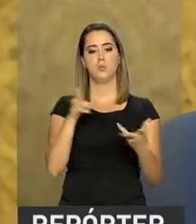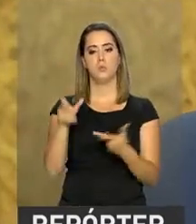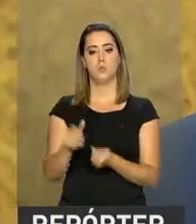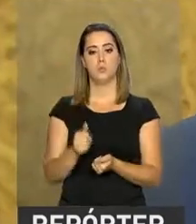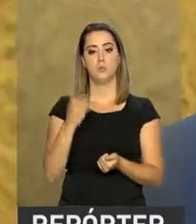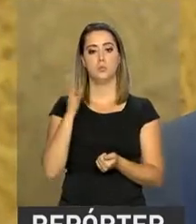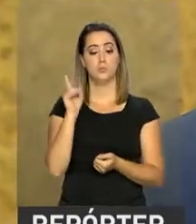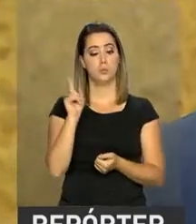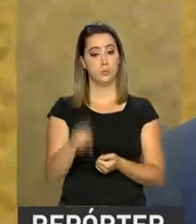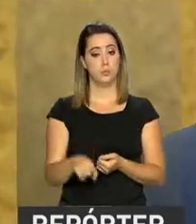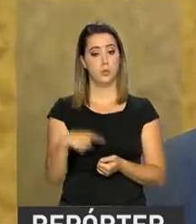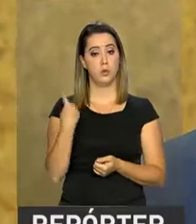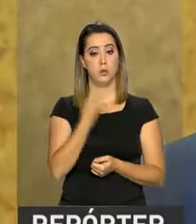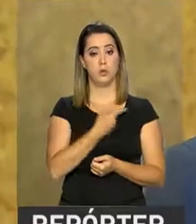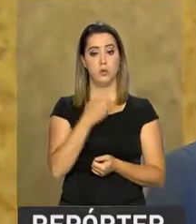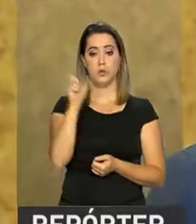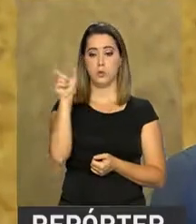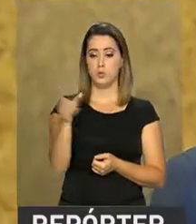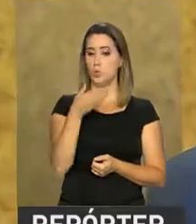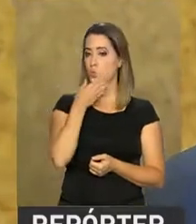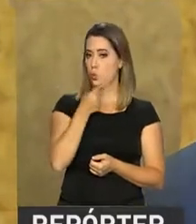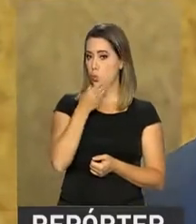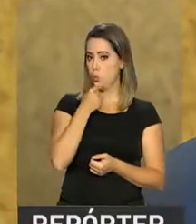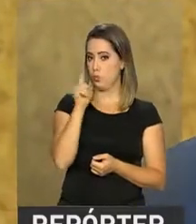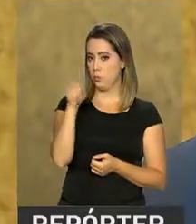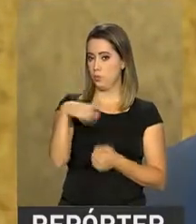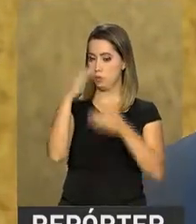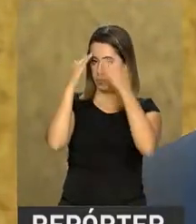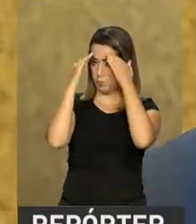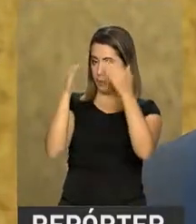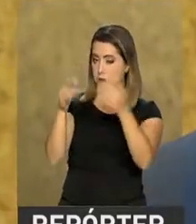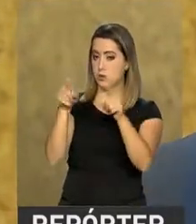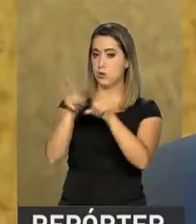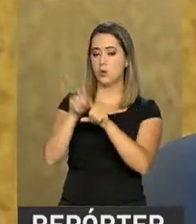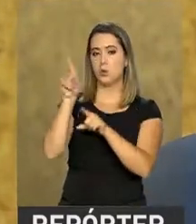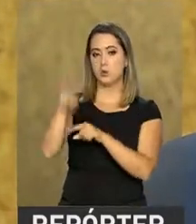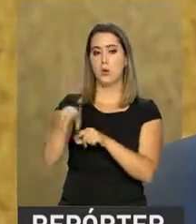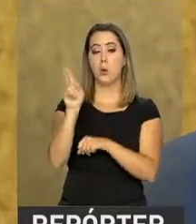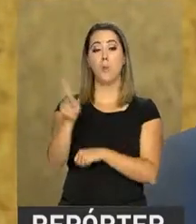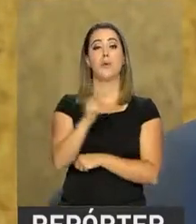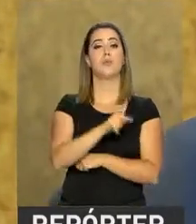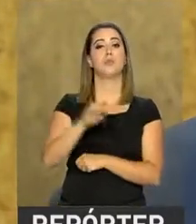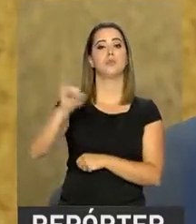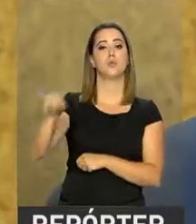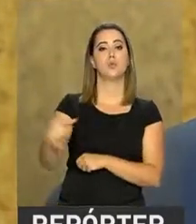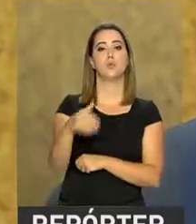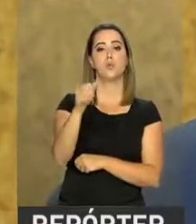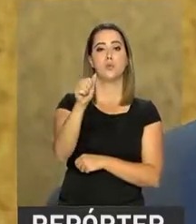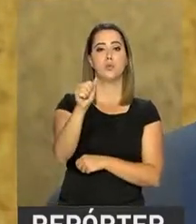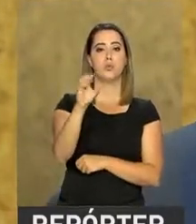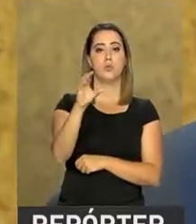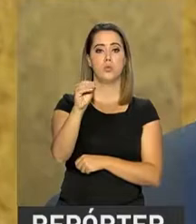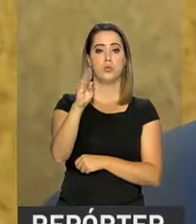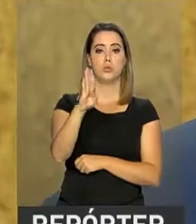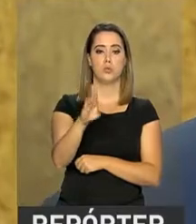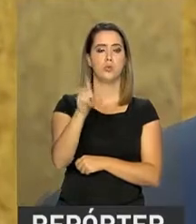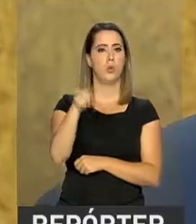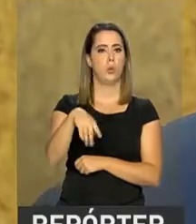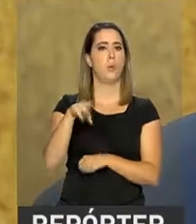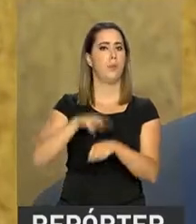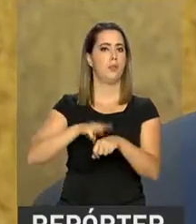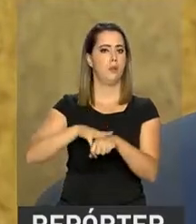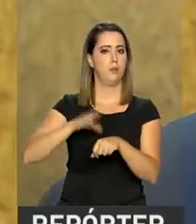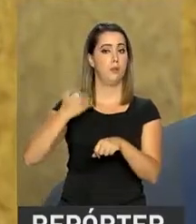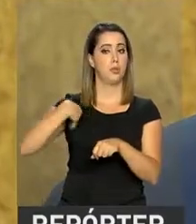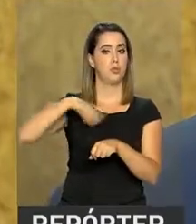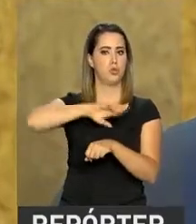o nosso homenageado que representa isso o professor já a copa de julho é um dos matemáticos mais premiados